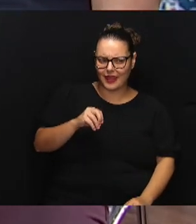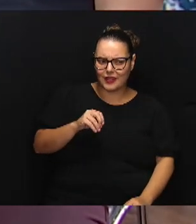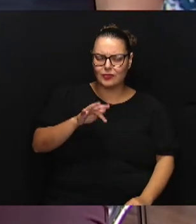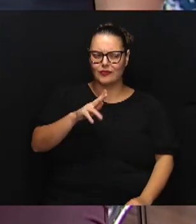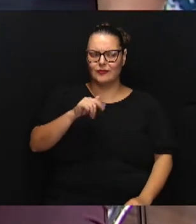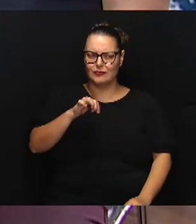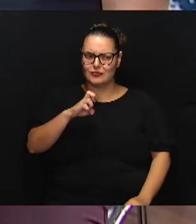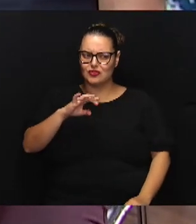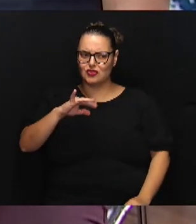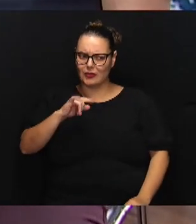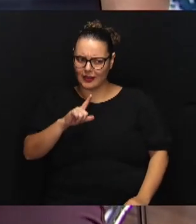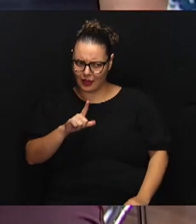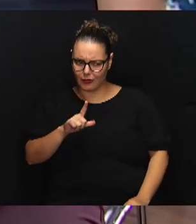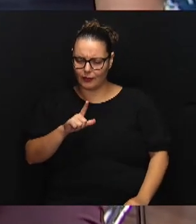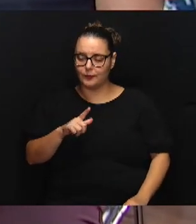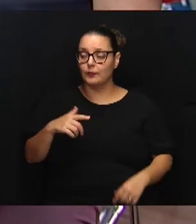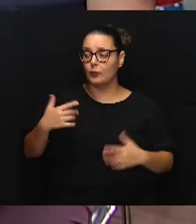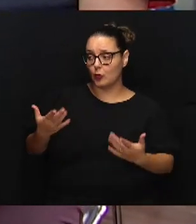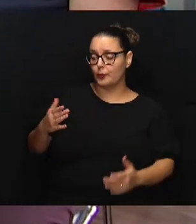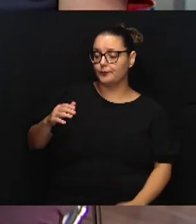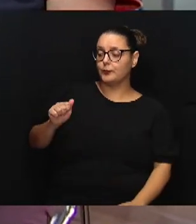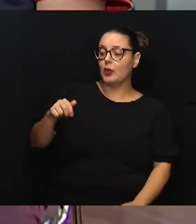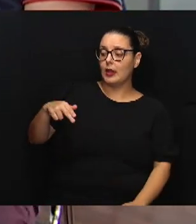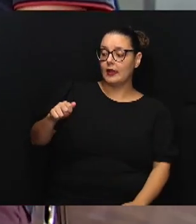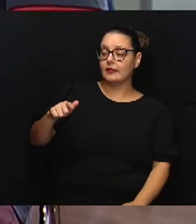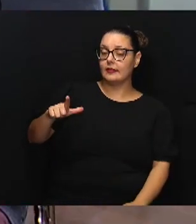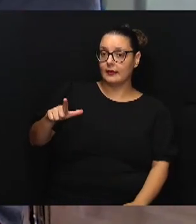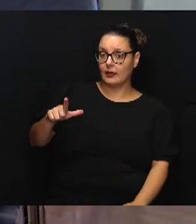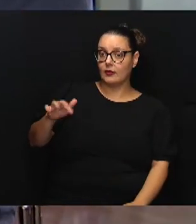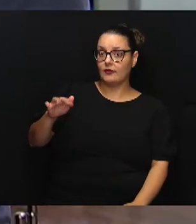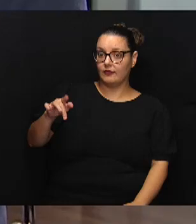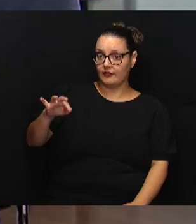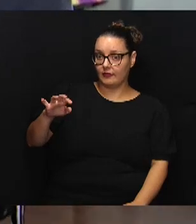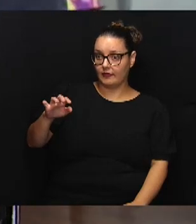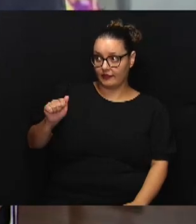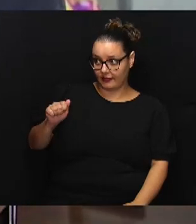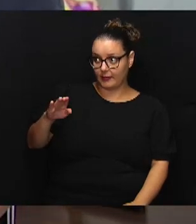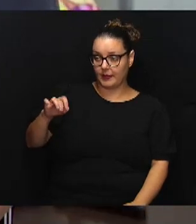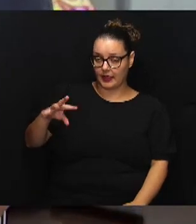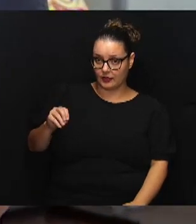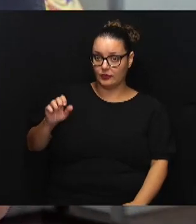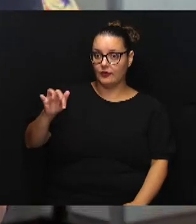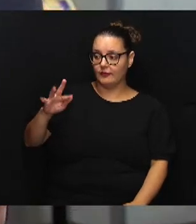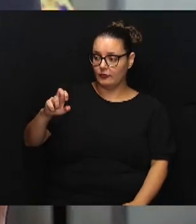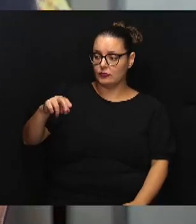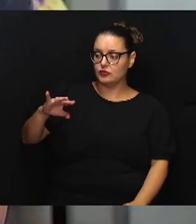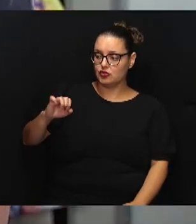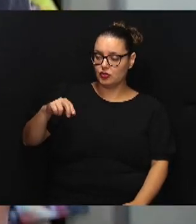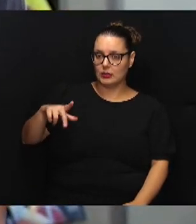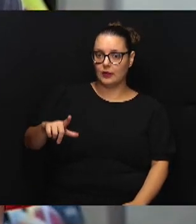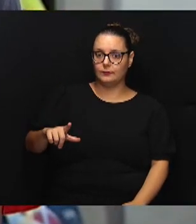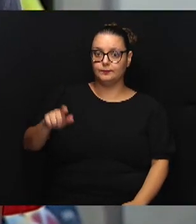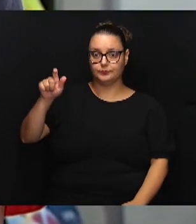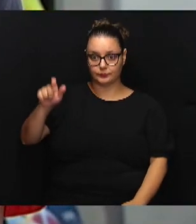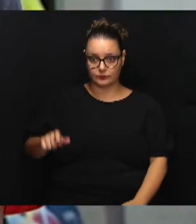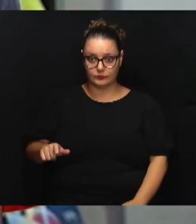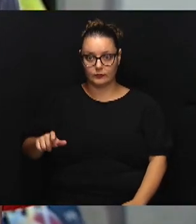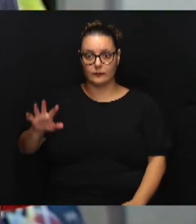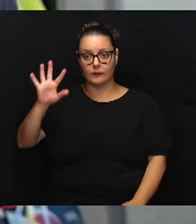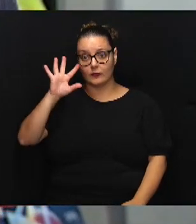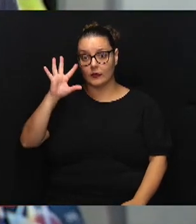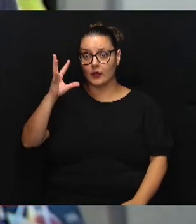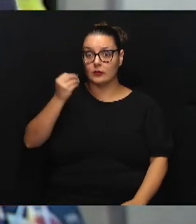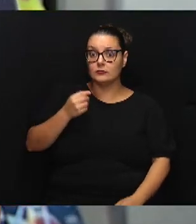funcional? O analfabeto funcional, ele é um cidadão, uma pessoa que ele tem pleno conhecimento sobre o código de linguagem